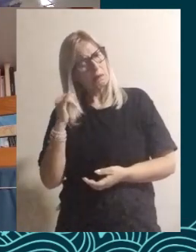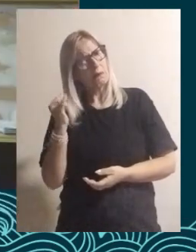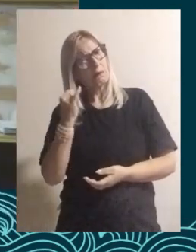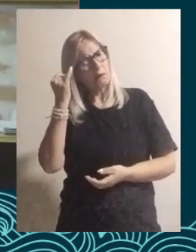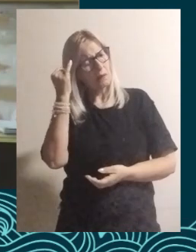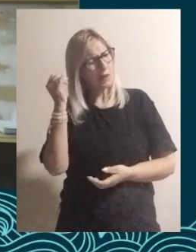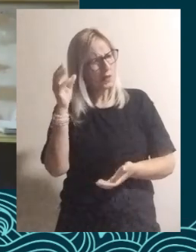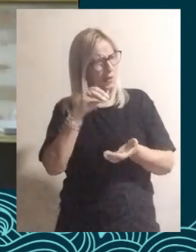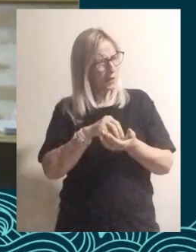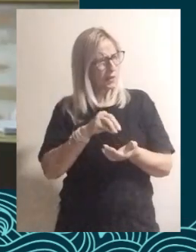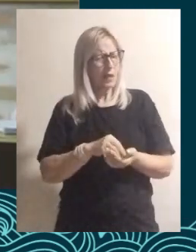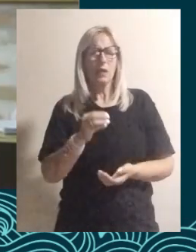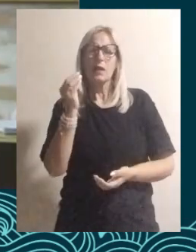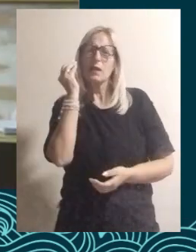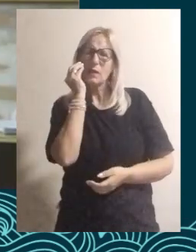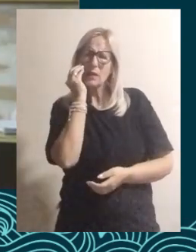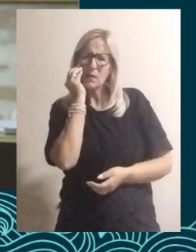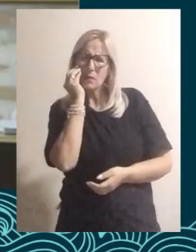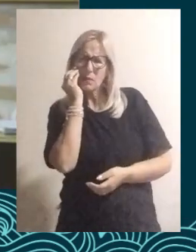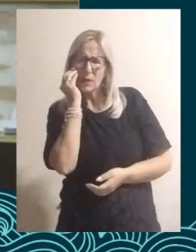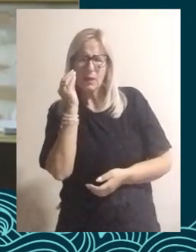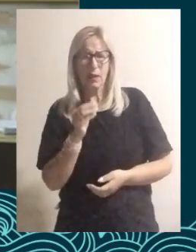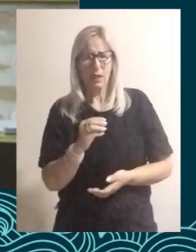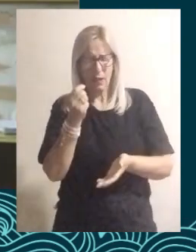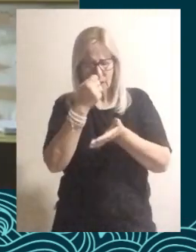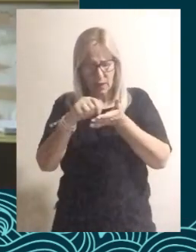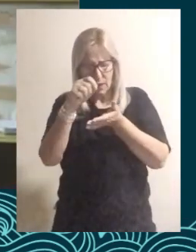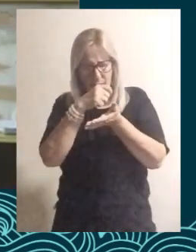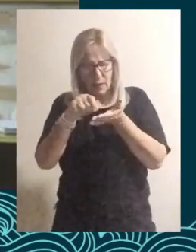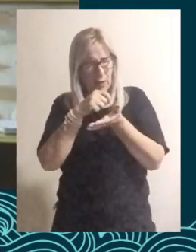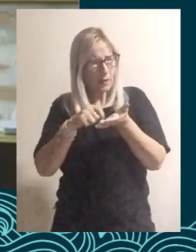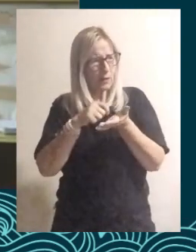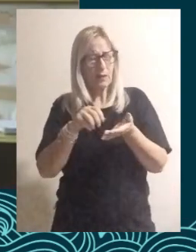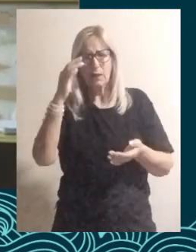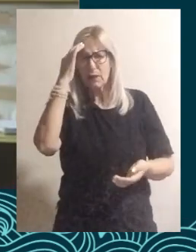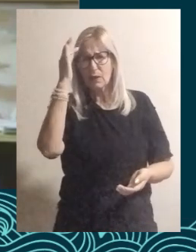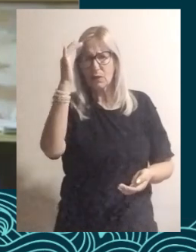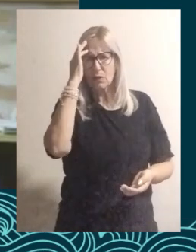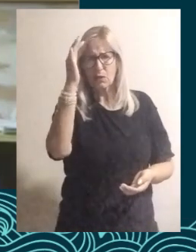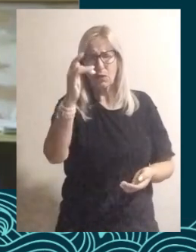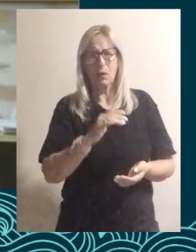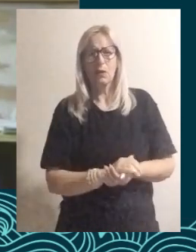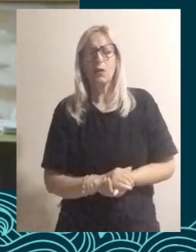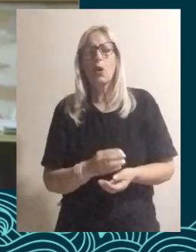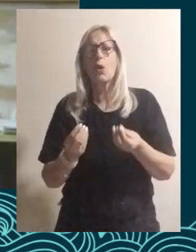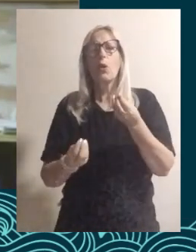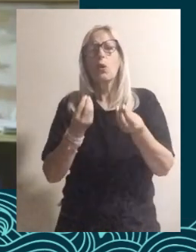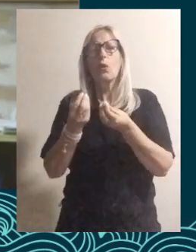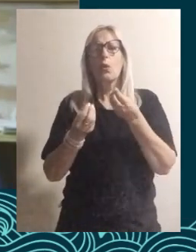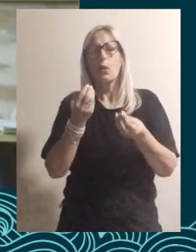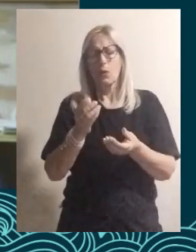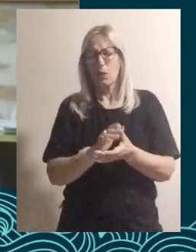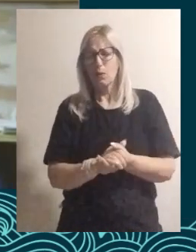É interessante você colocar, né, essa experiência da escrita e dos